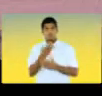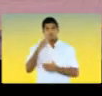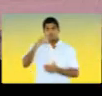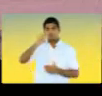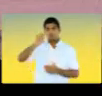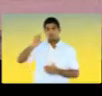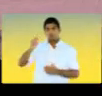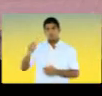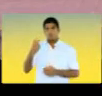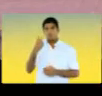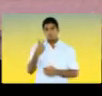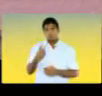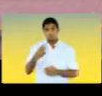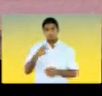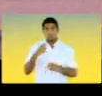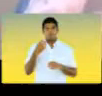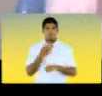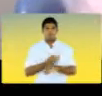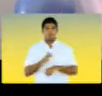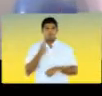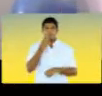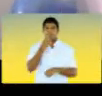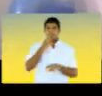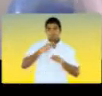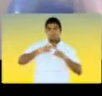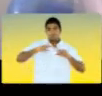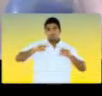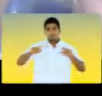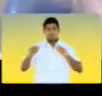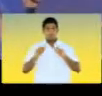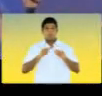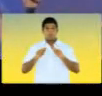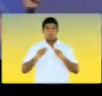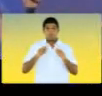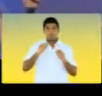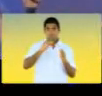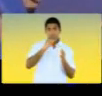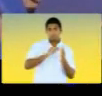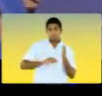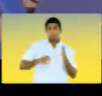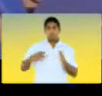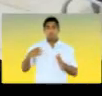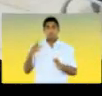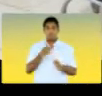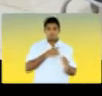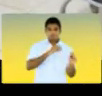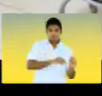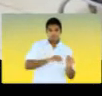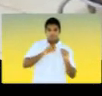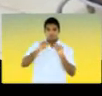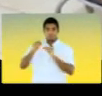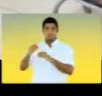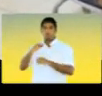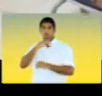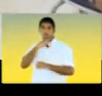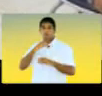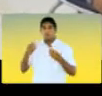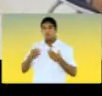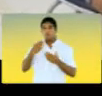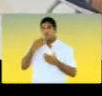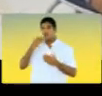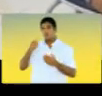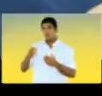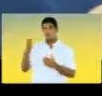Criou o CEL 2 para tratamento odontológico e dezenas de outras ações que tiraram a saúde do município do buraco e